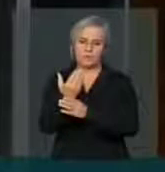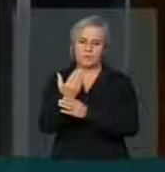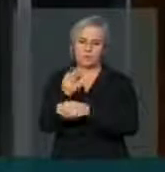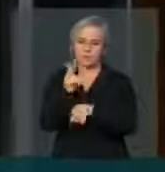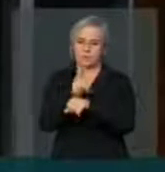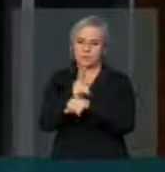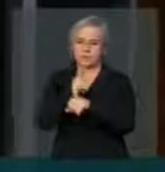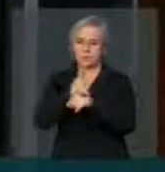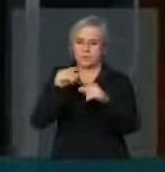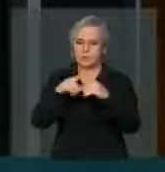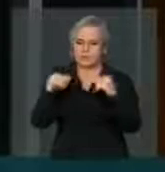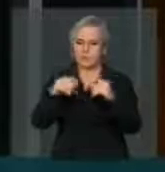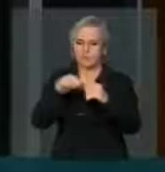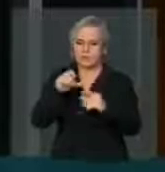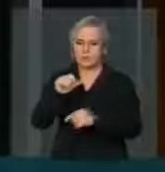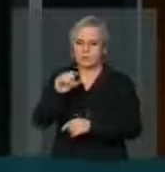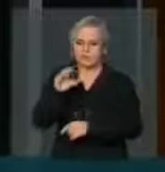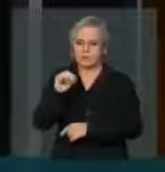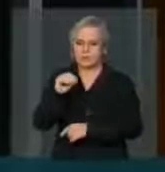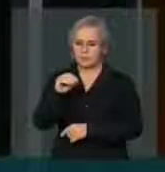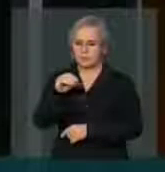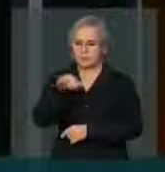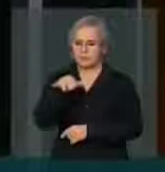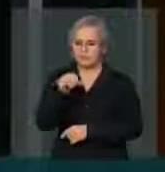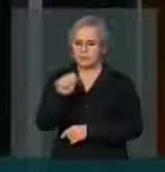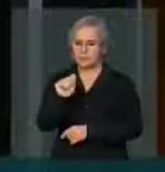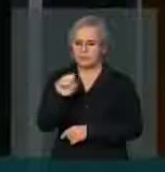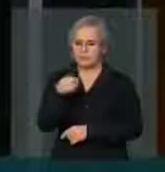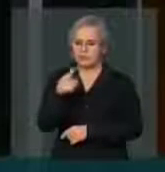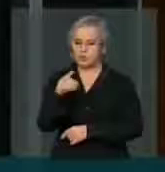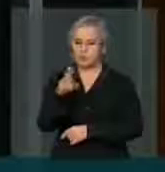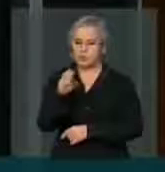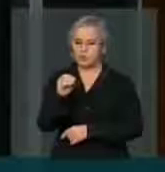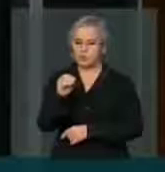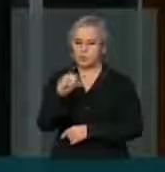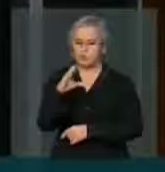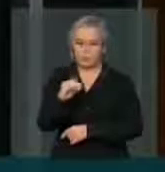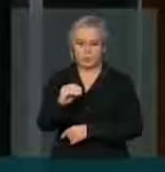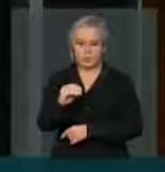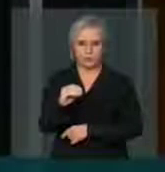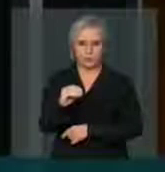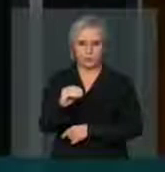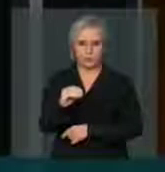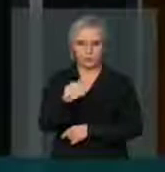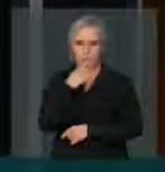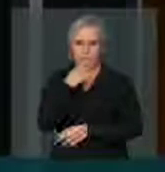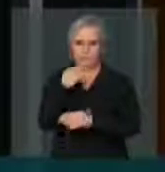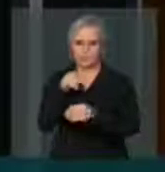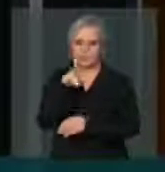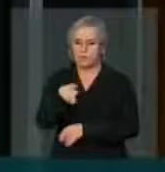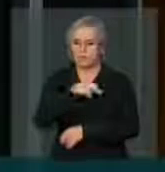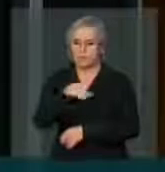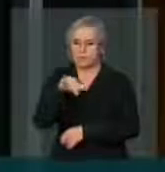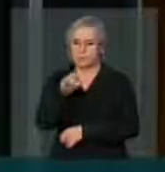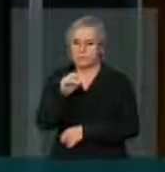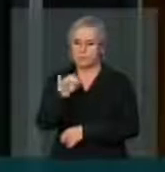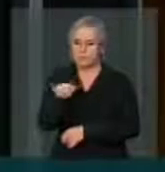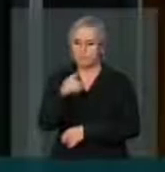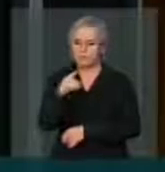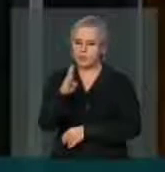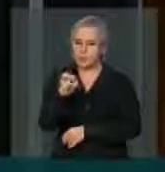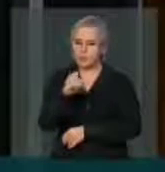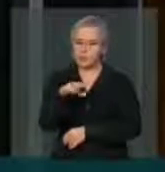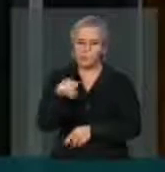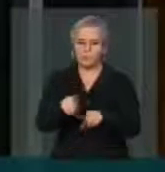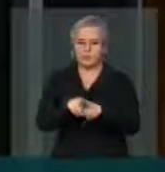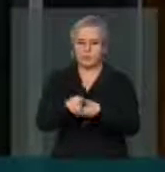São João Bosco, ou Padre Dom Bosco, como era conhecido antes da sua canonização, e os 121 anos da Missão